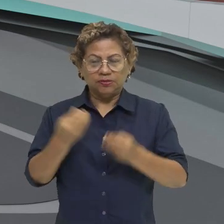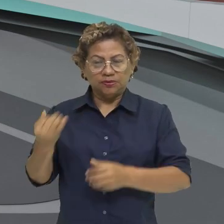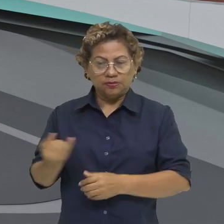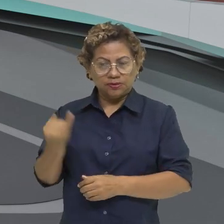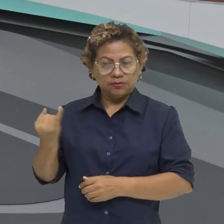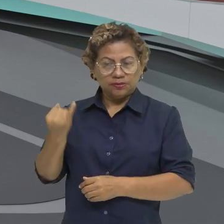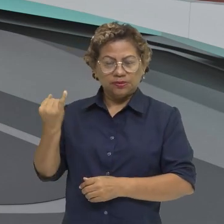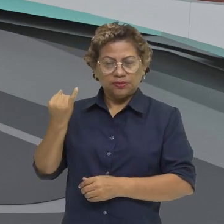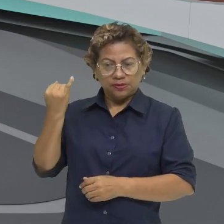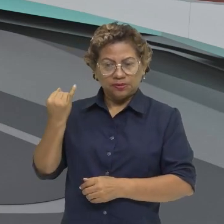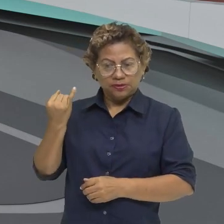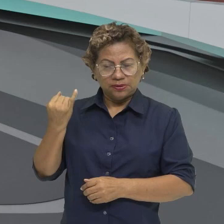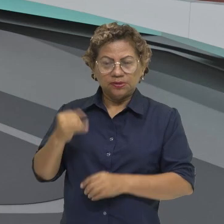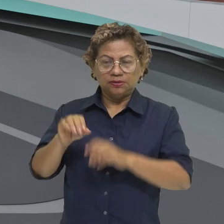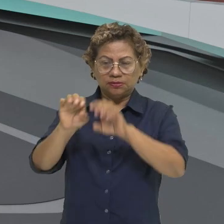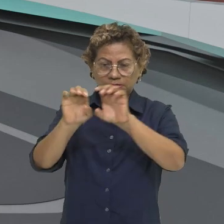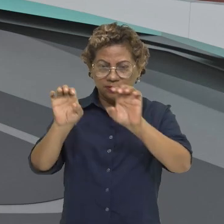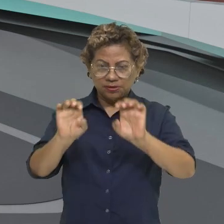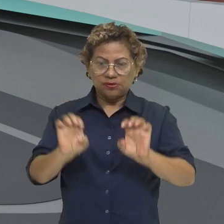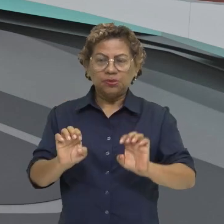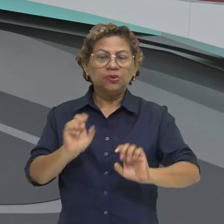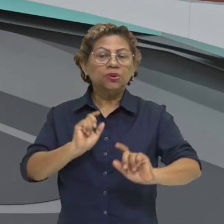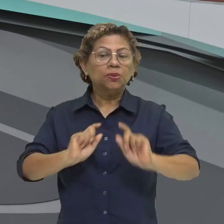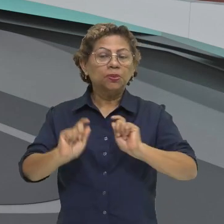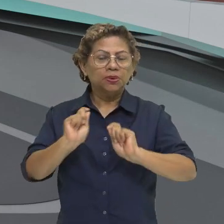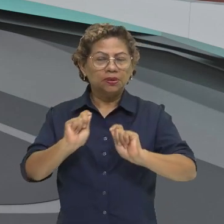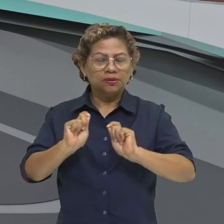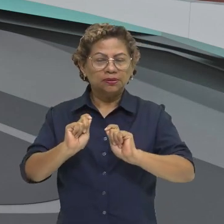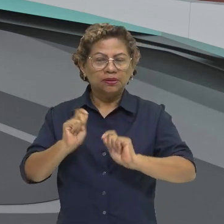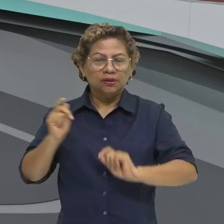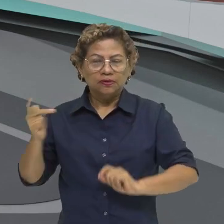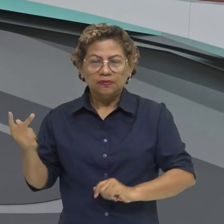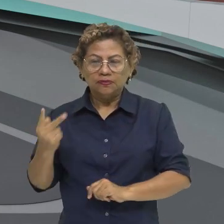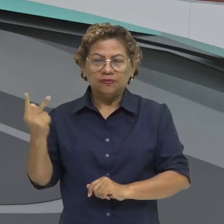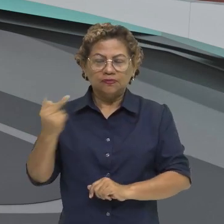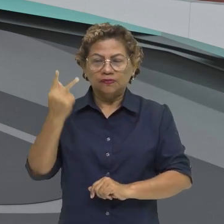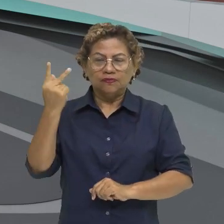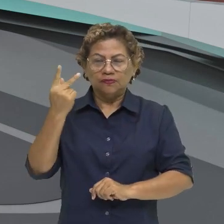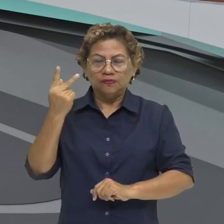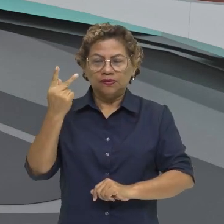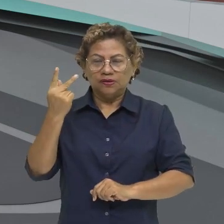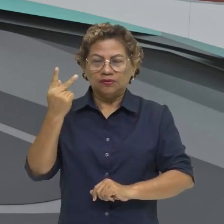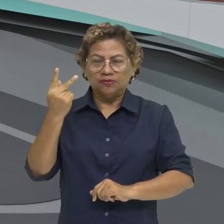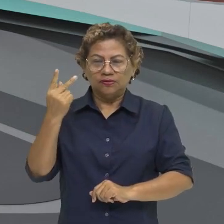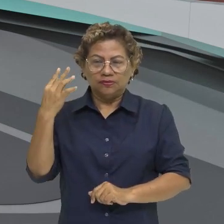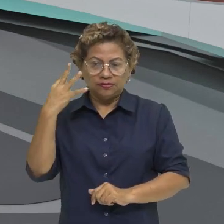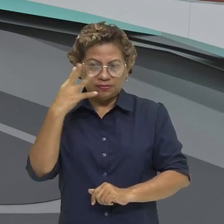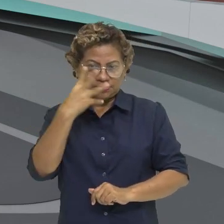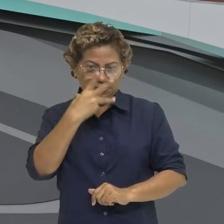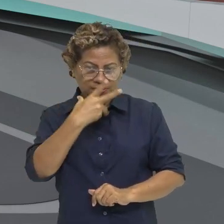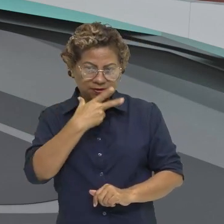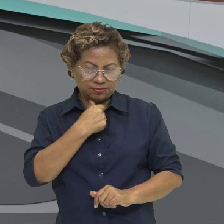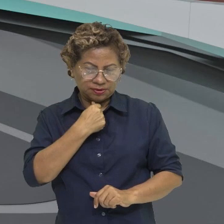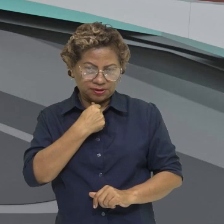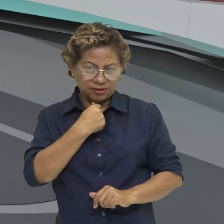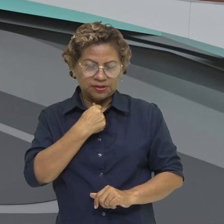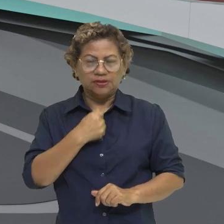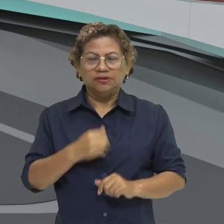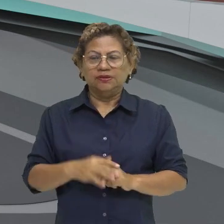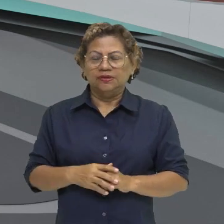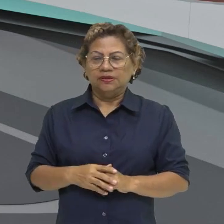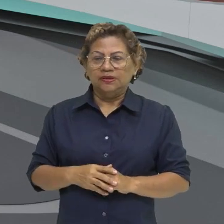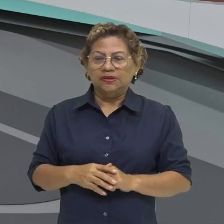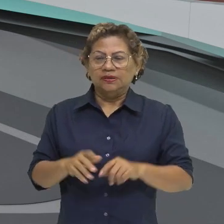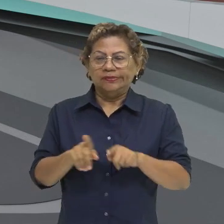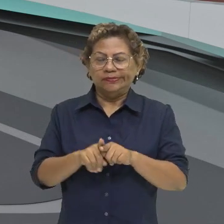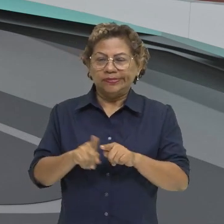fundamentação, como estrutura, o quê? Os valores estéticos da beleza e da harmonia.